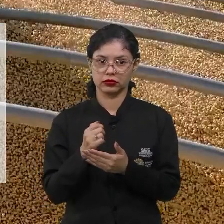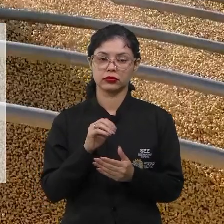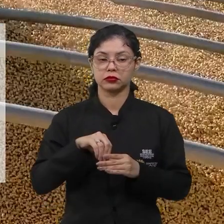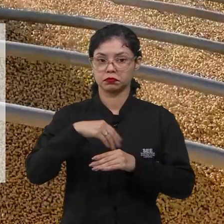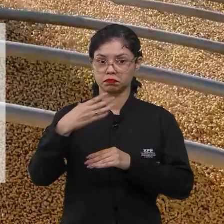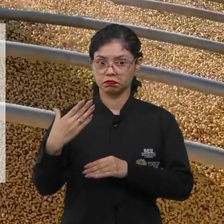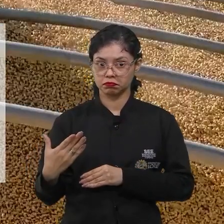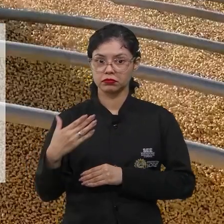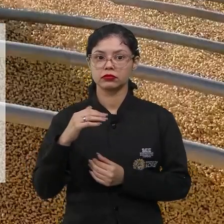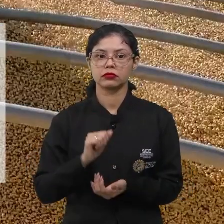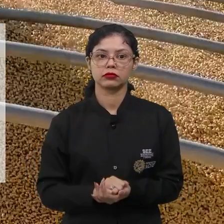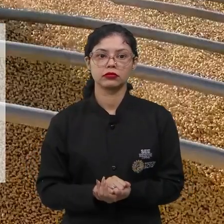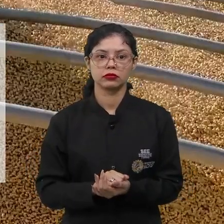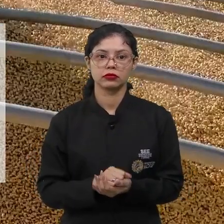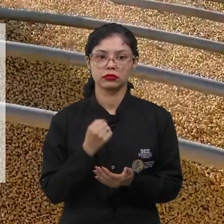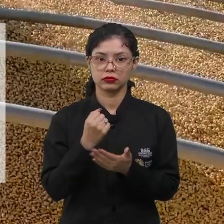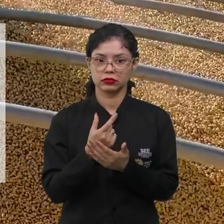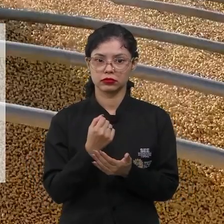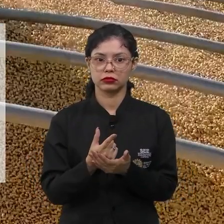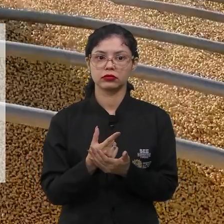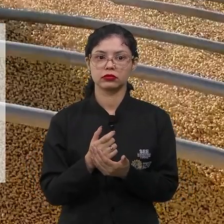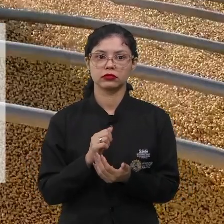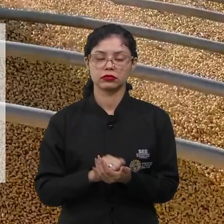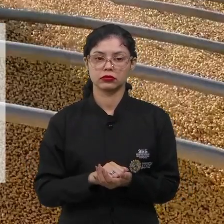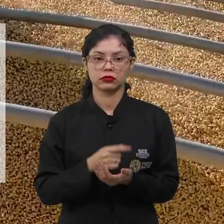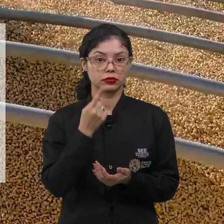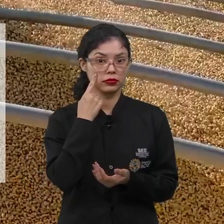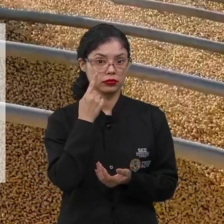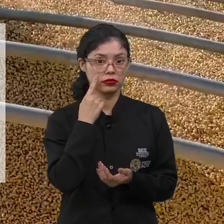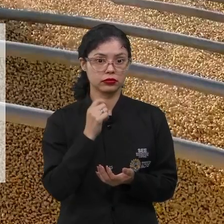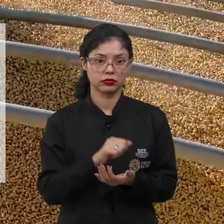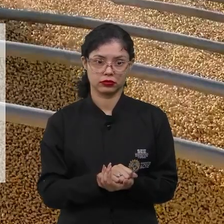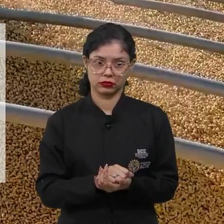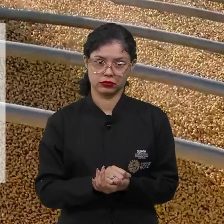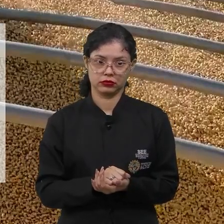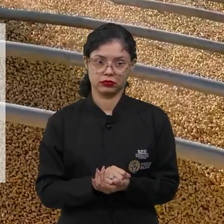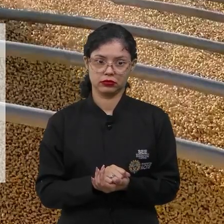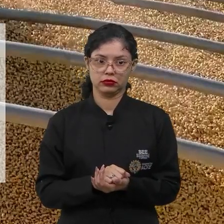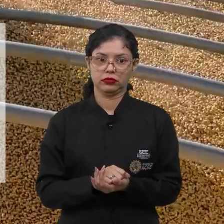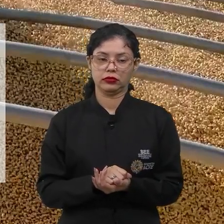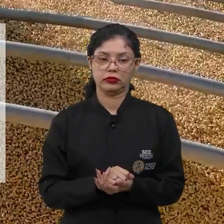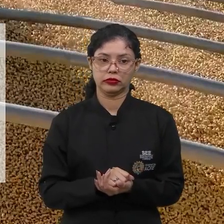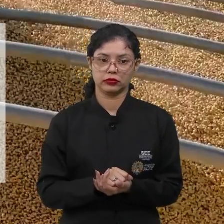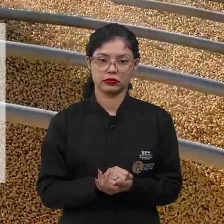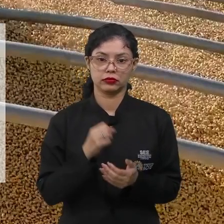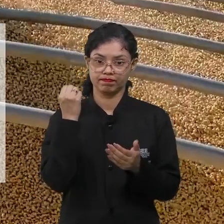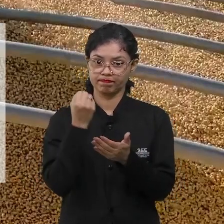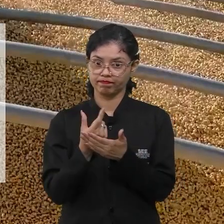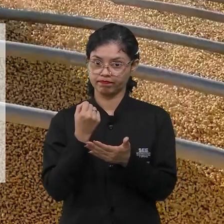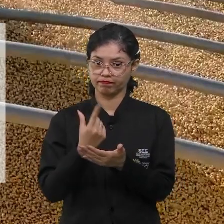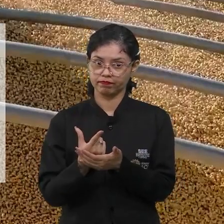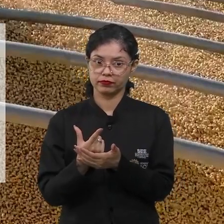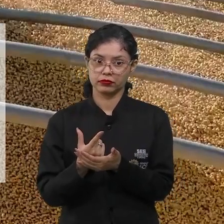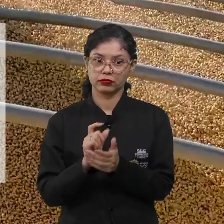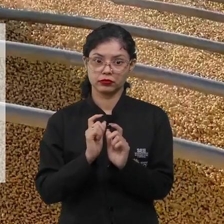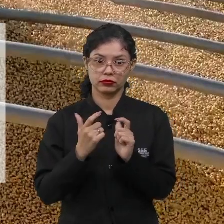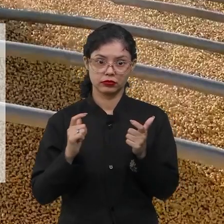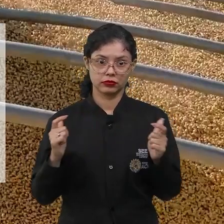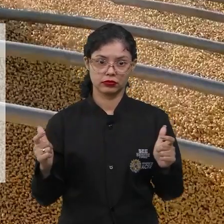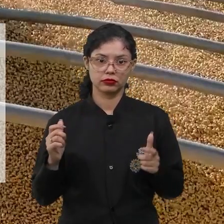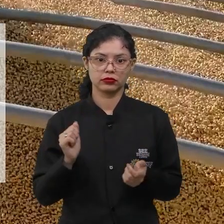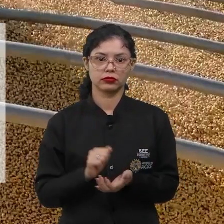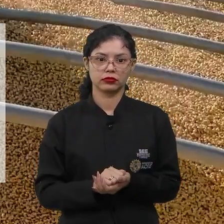Investidores estrangeiros compram, olha só, vou até destacar essa palavra, eles compram